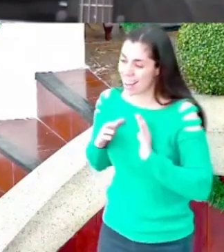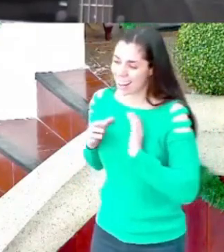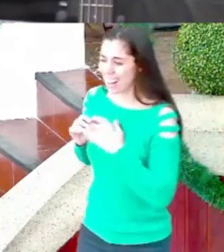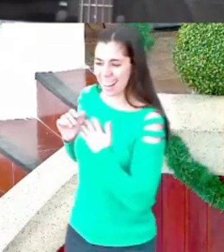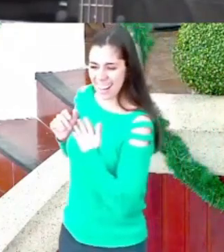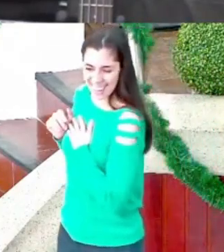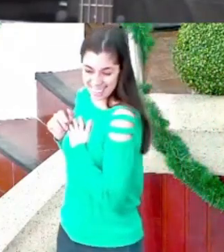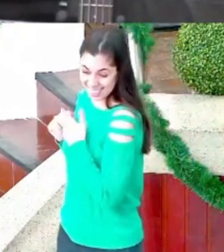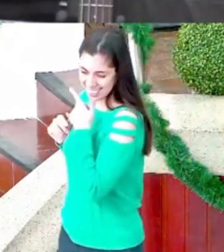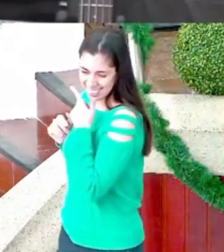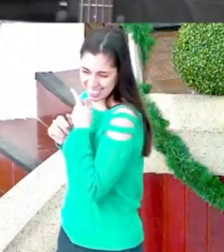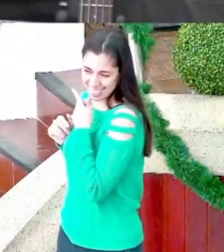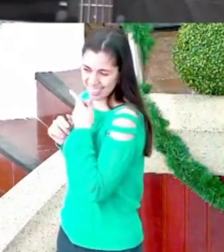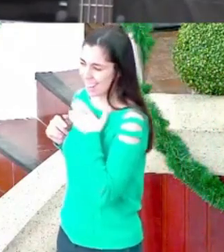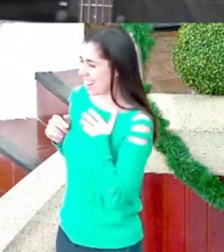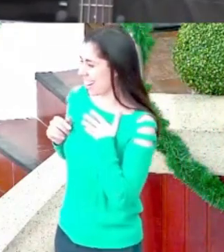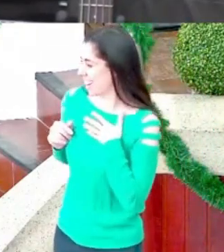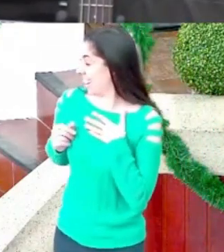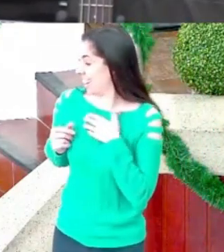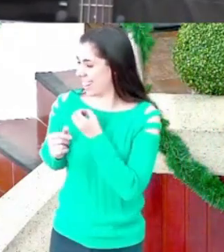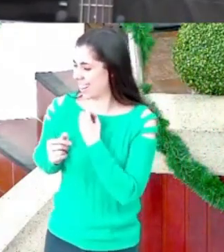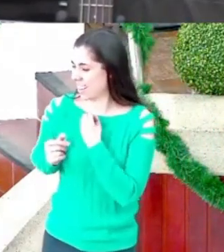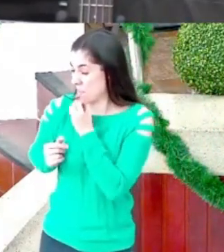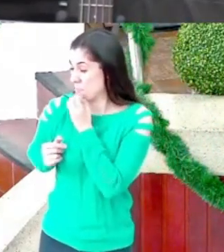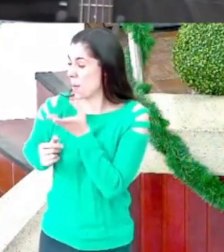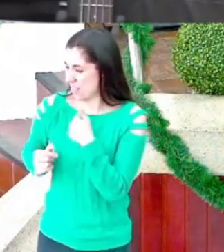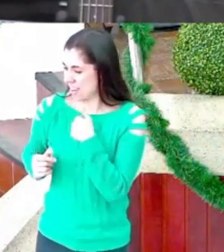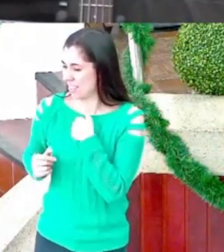alguma coisa boa, melhor dizendo,